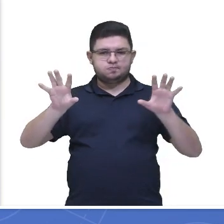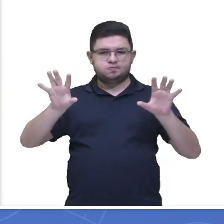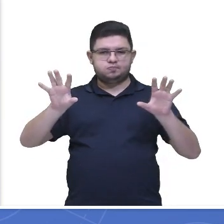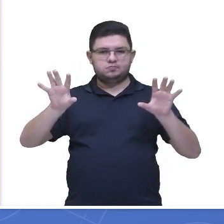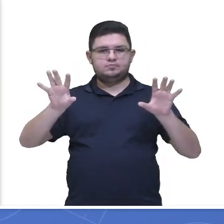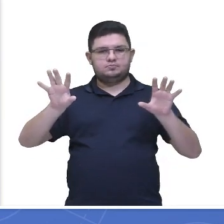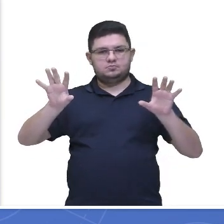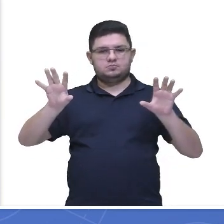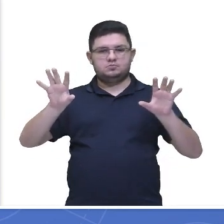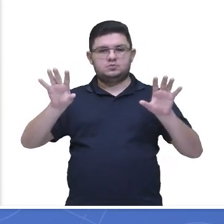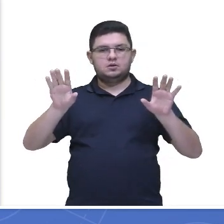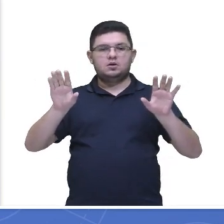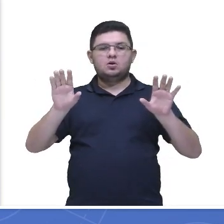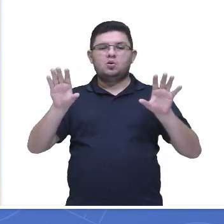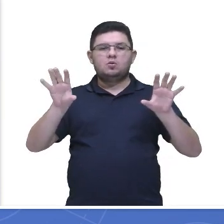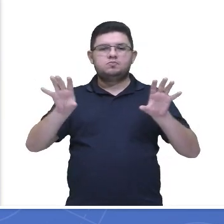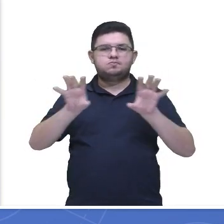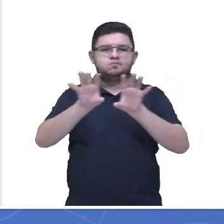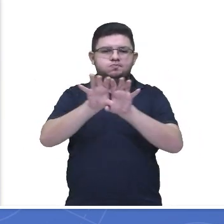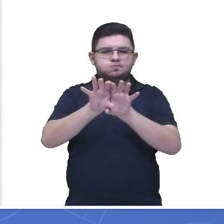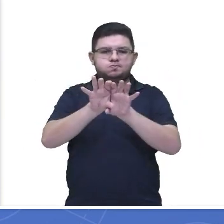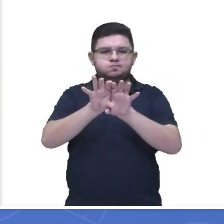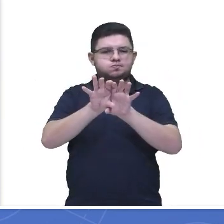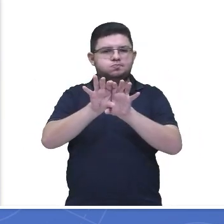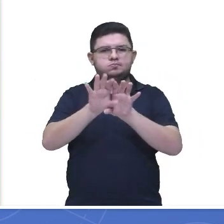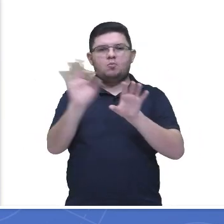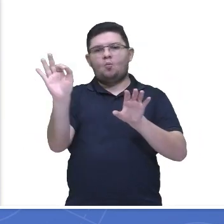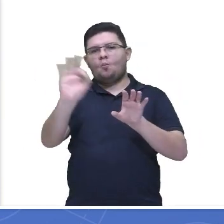estão germinados, né? Eles não se